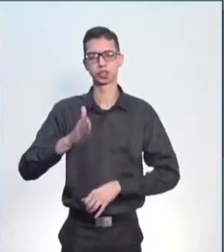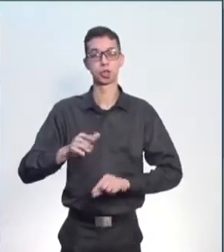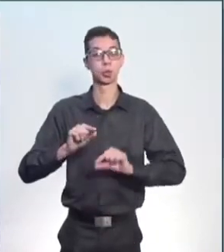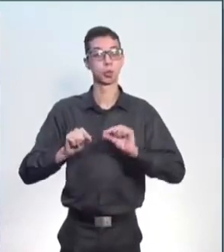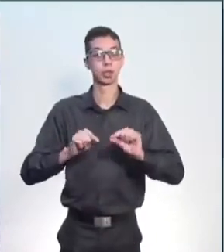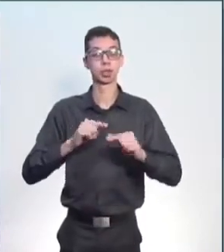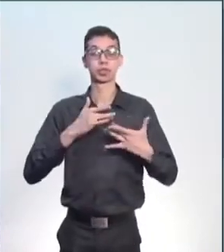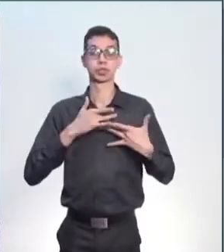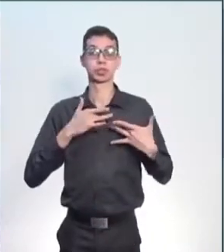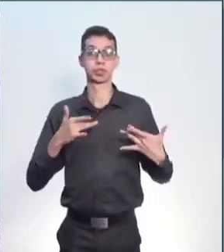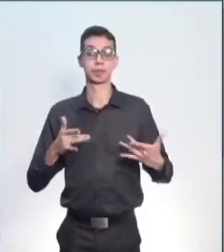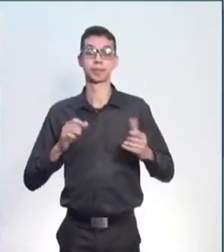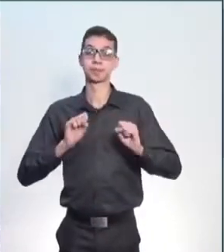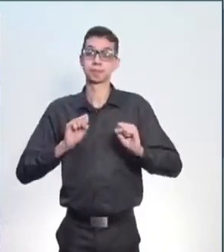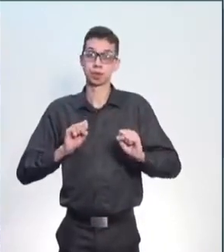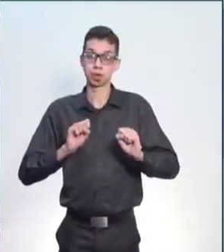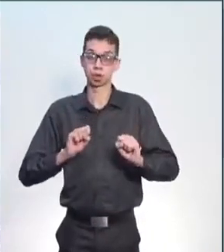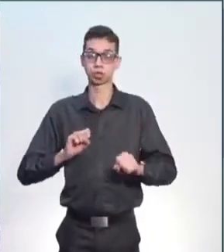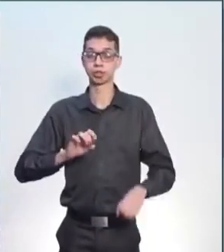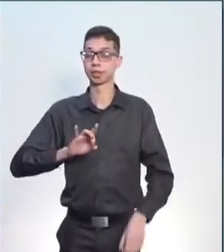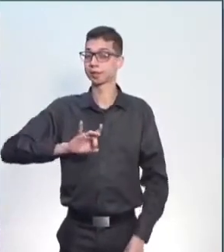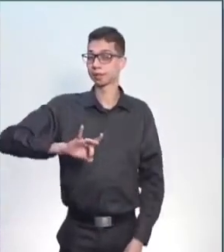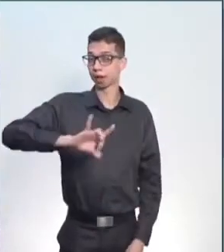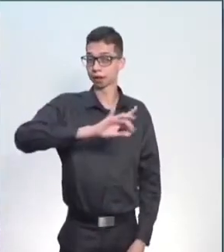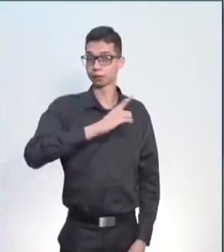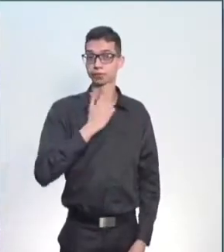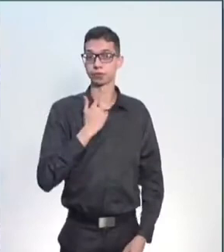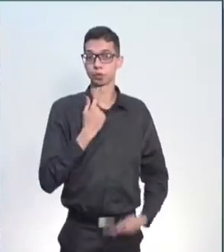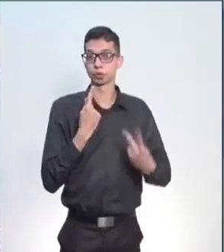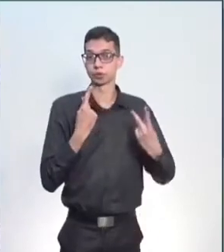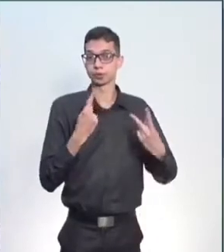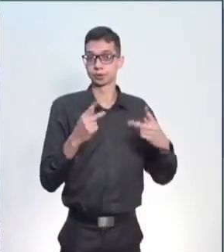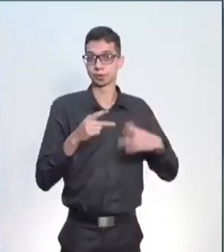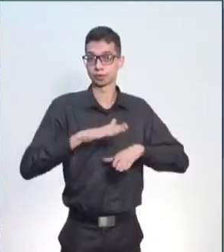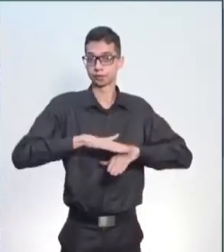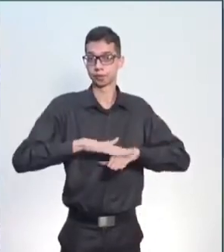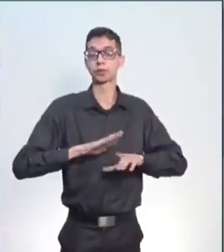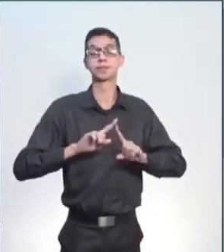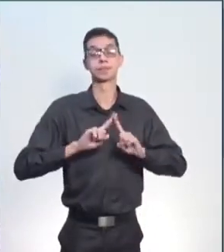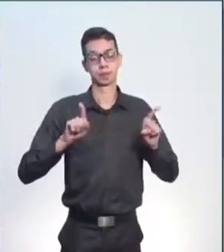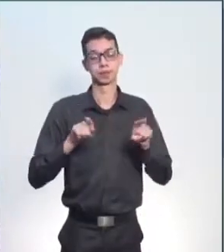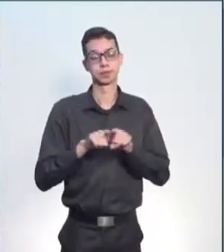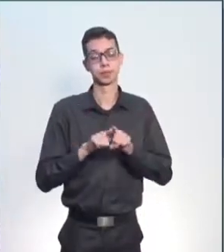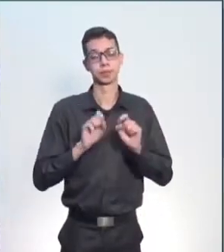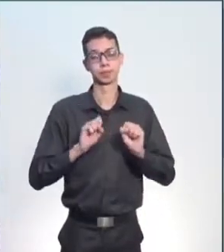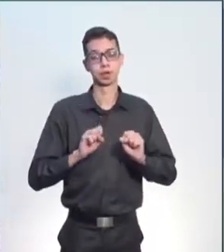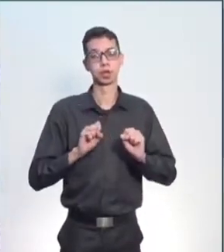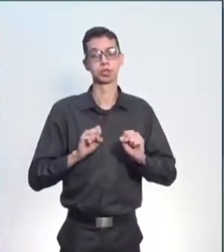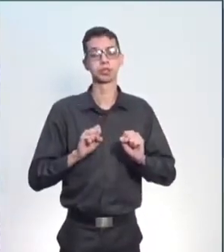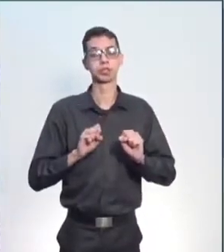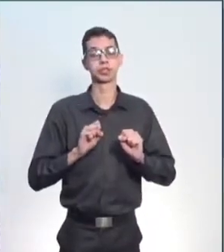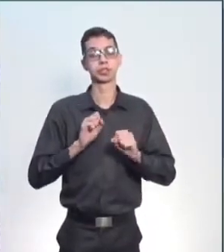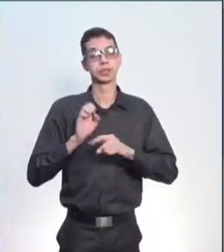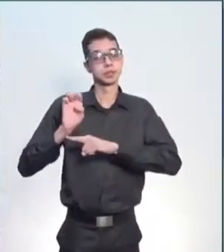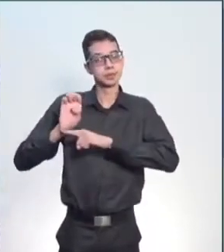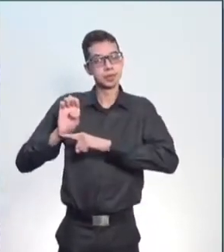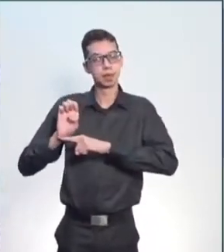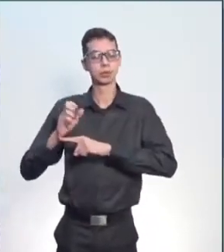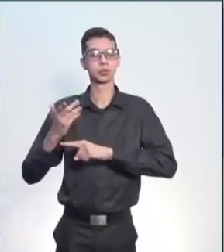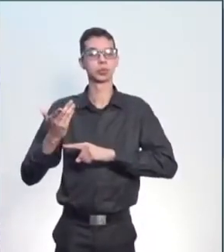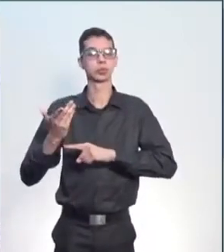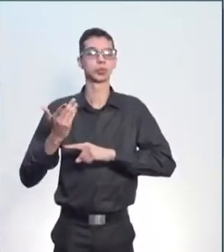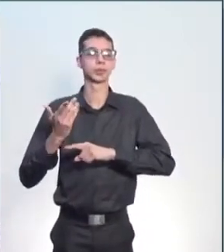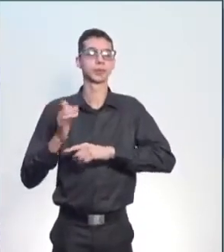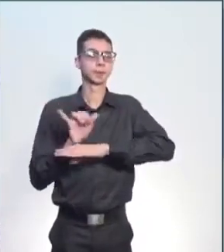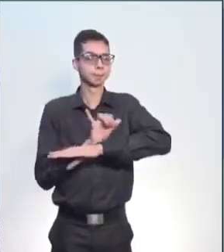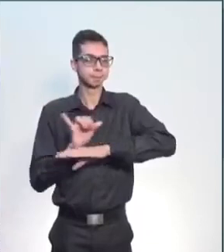ela pode ser espontânea de cada um, mas ela também pode ser fomentada, né? Fomentada pelo Estado,